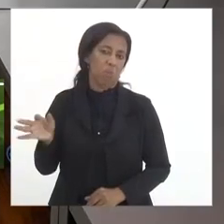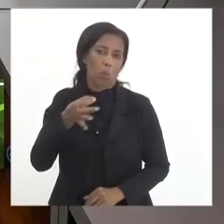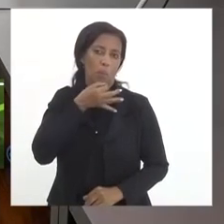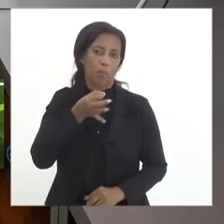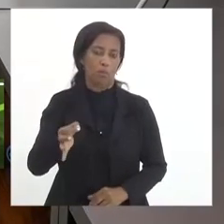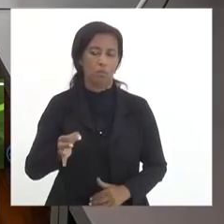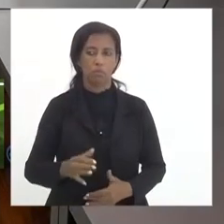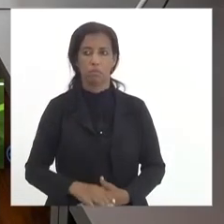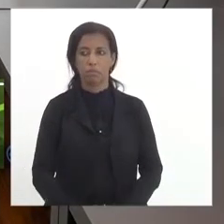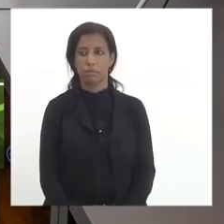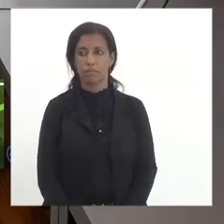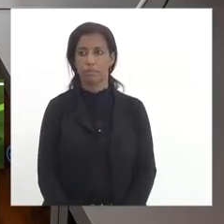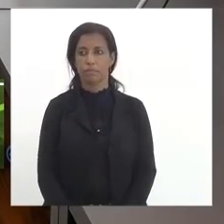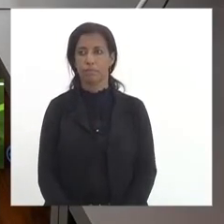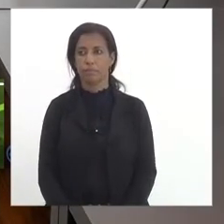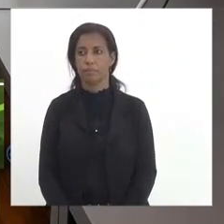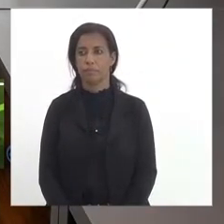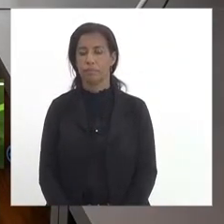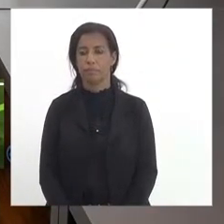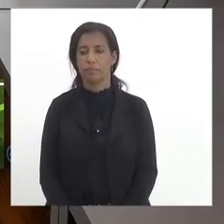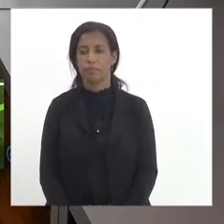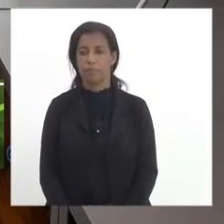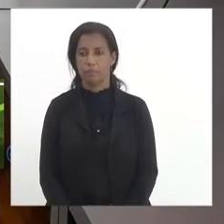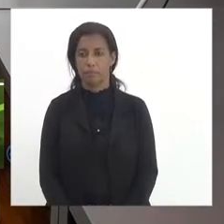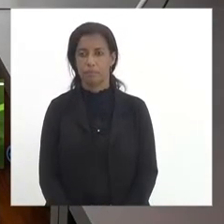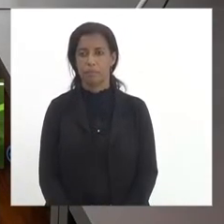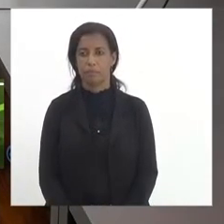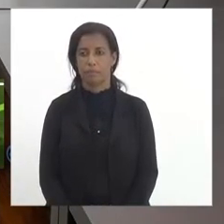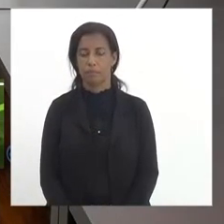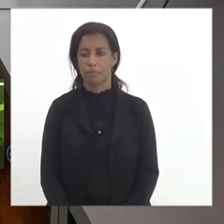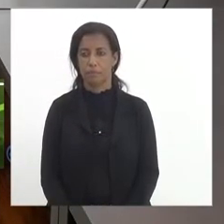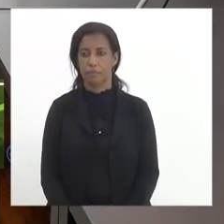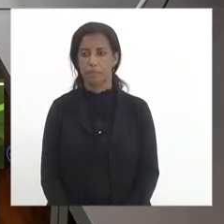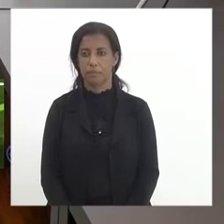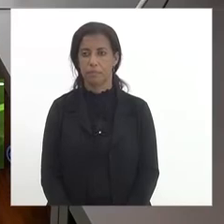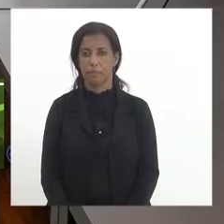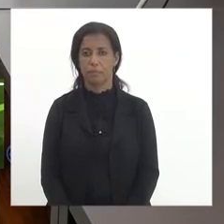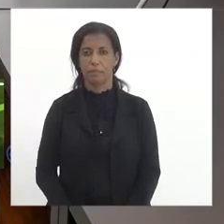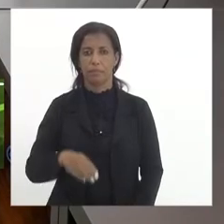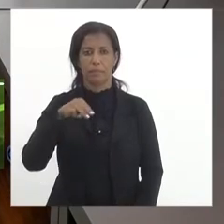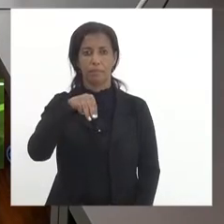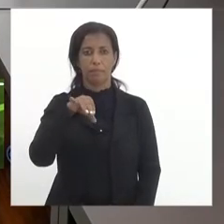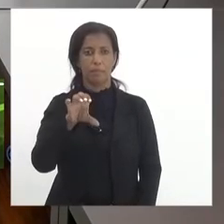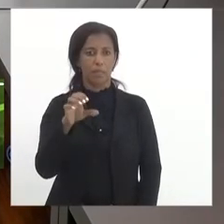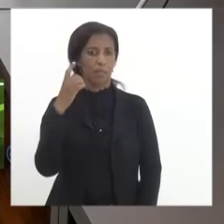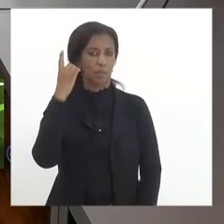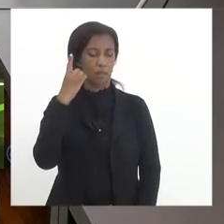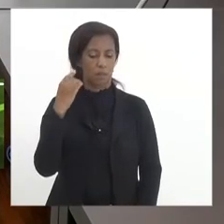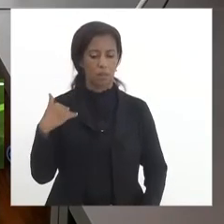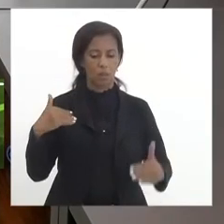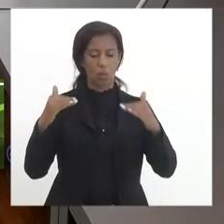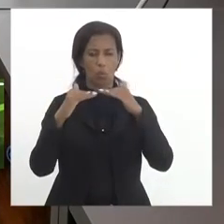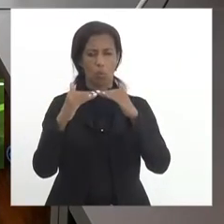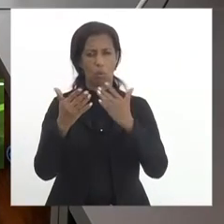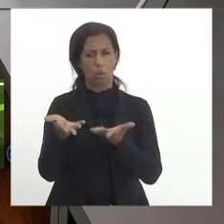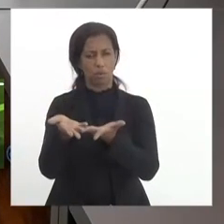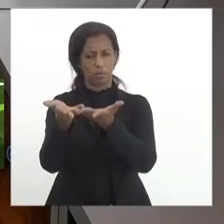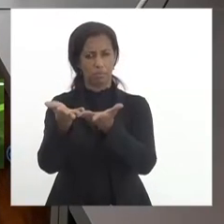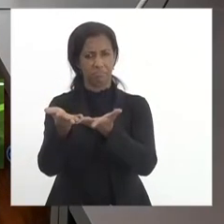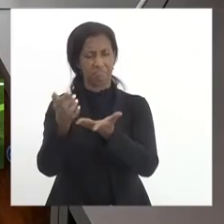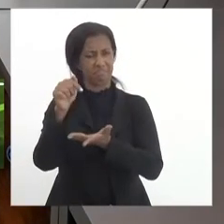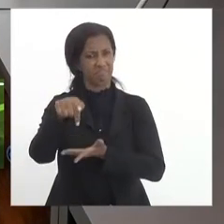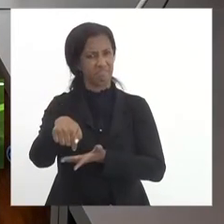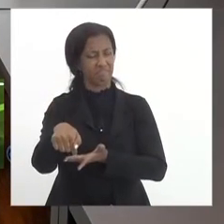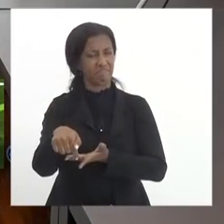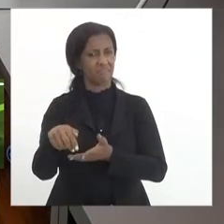O presidente me concede uma breve observação, Márcio. Deputado Mink. Não, é o seguinte, eu concordo com Vossa Excelência nesse